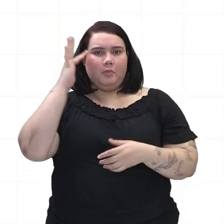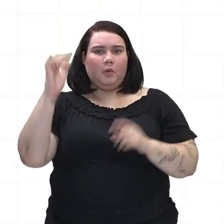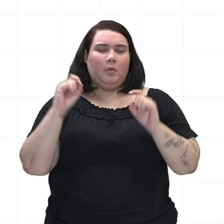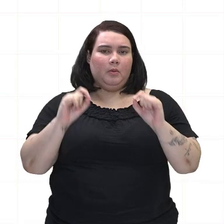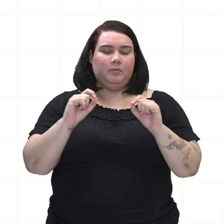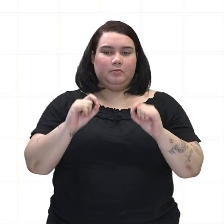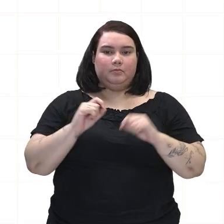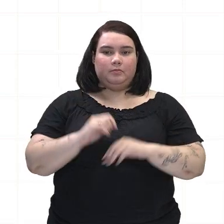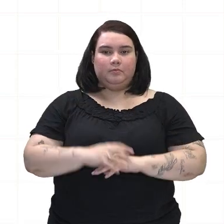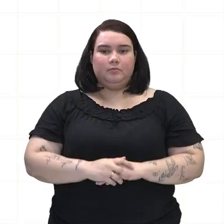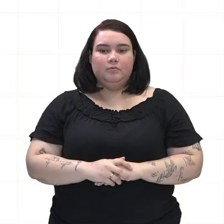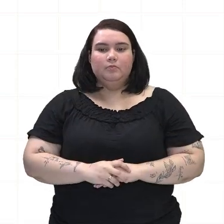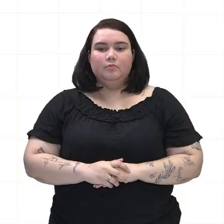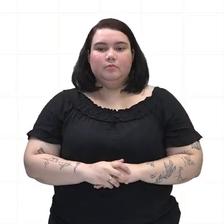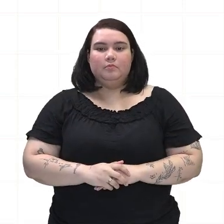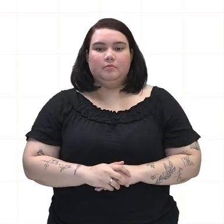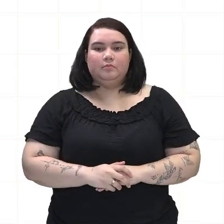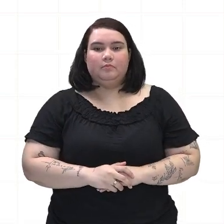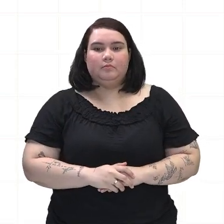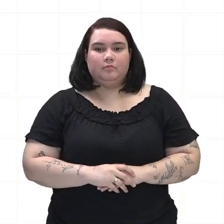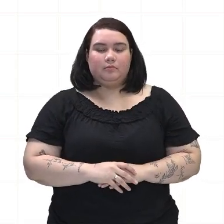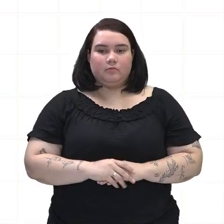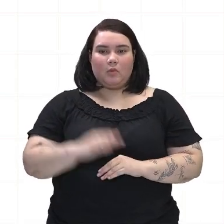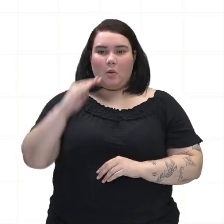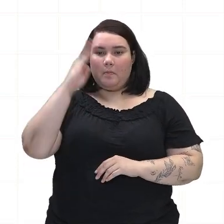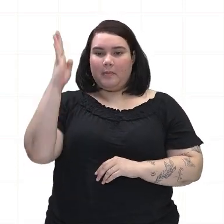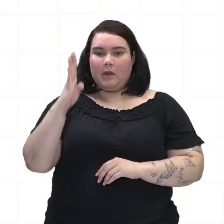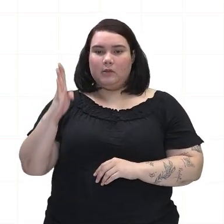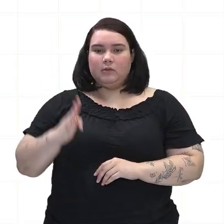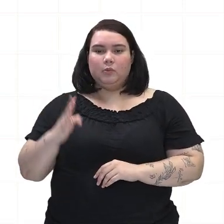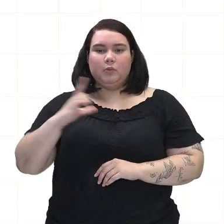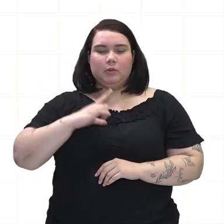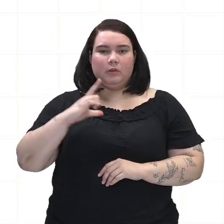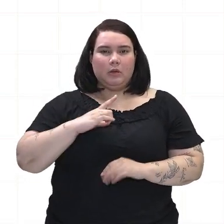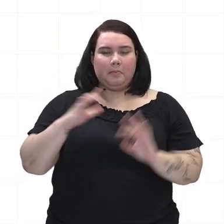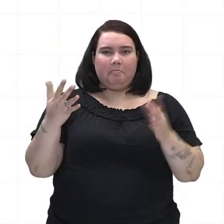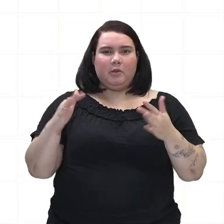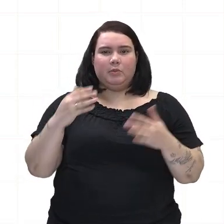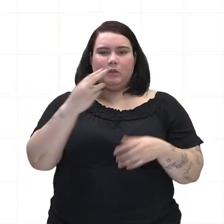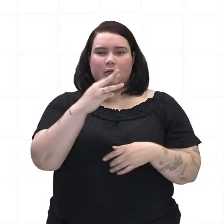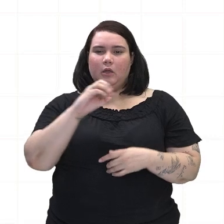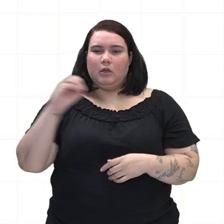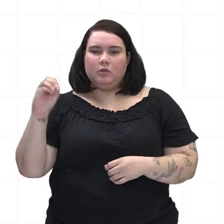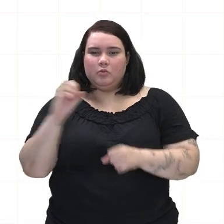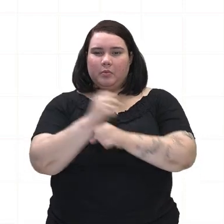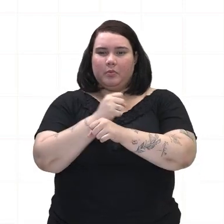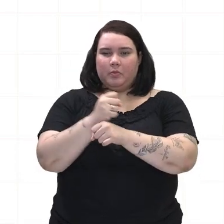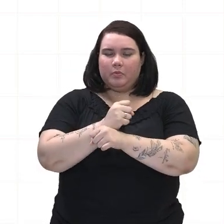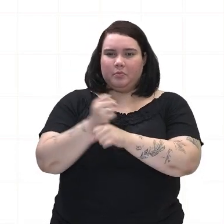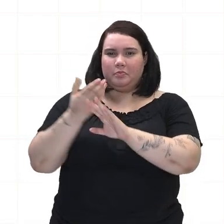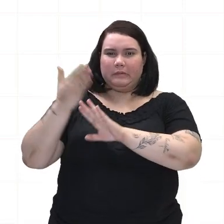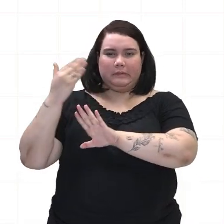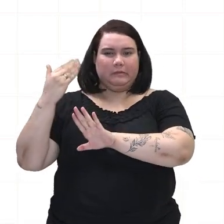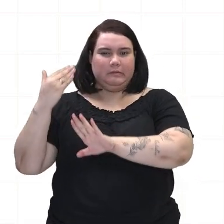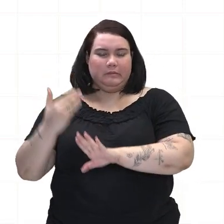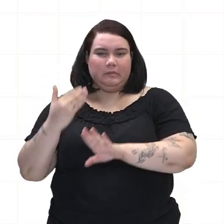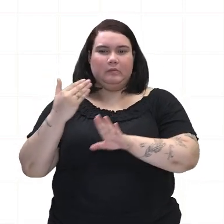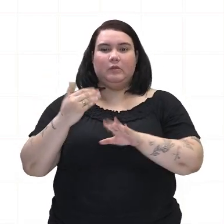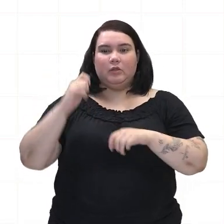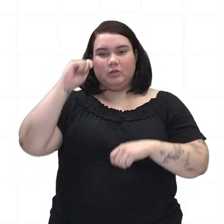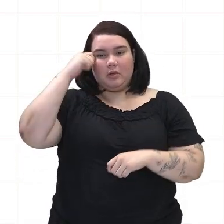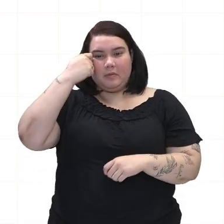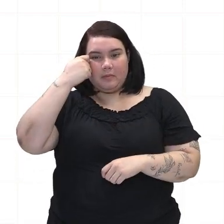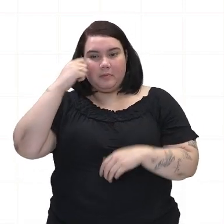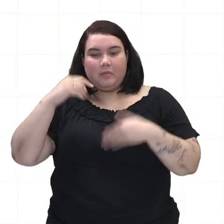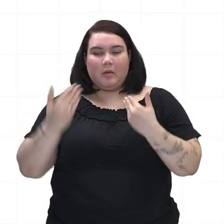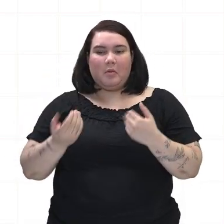seguinte: o Brasil tem um passado de mais ou menos uns 300 anos aí de escravidão. Isso é uma vergonha que tem que